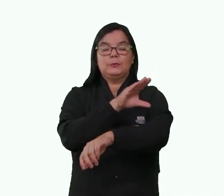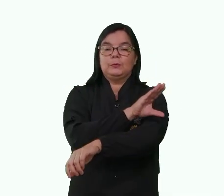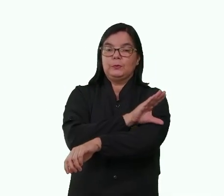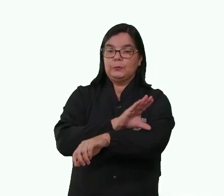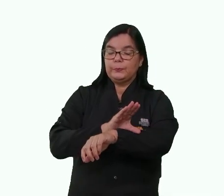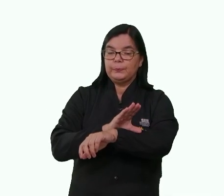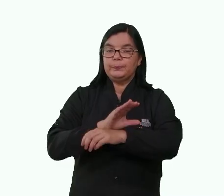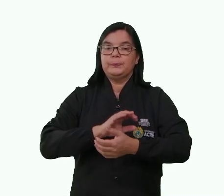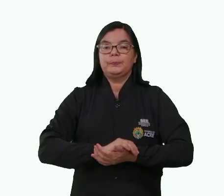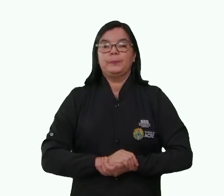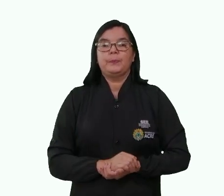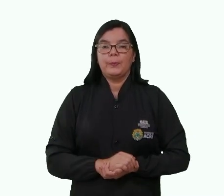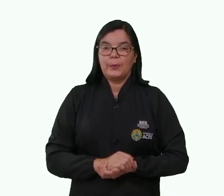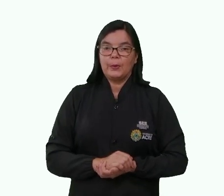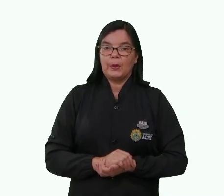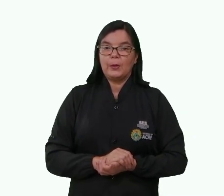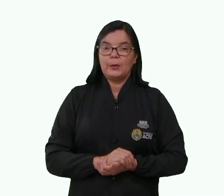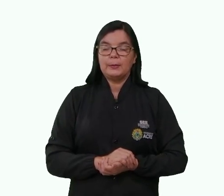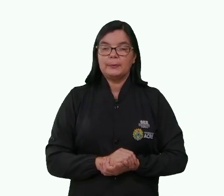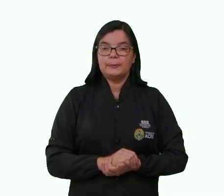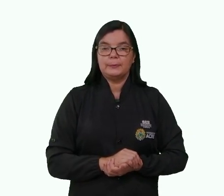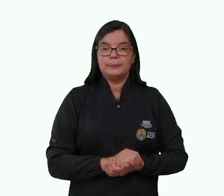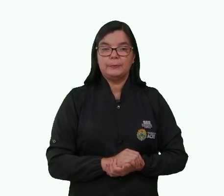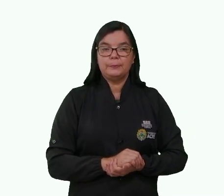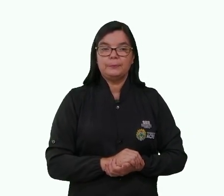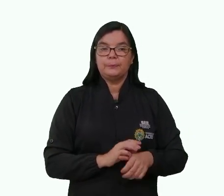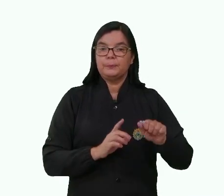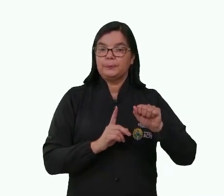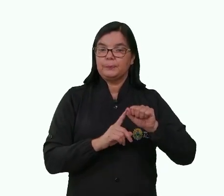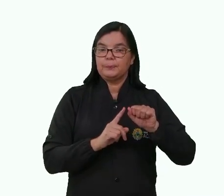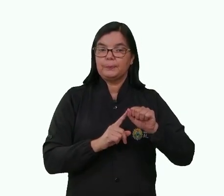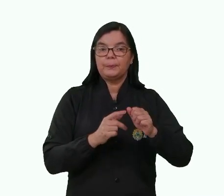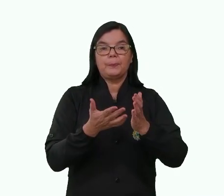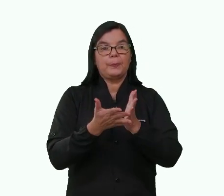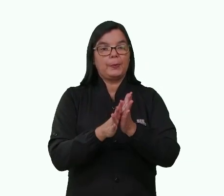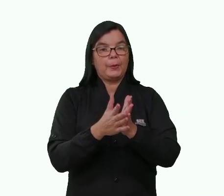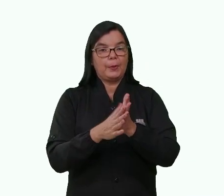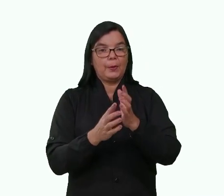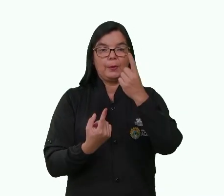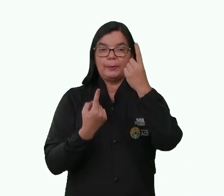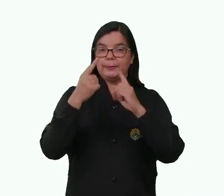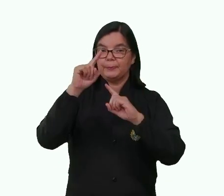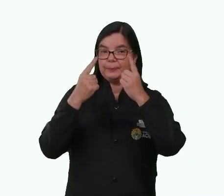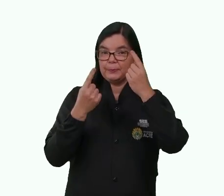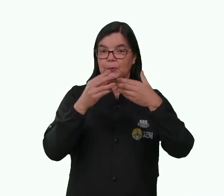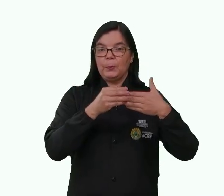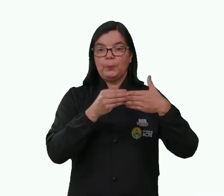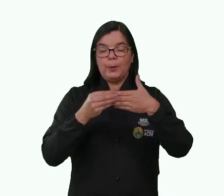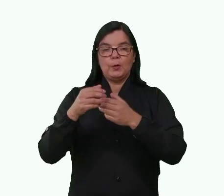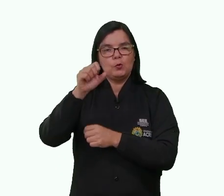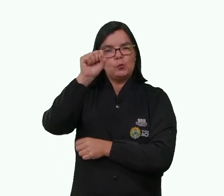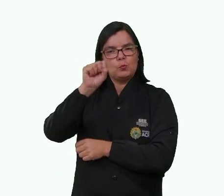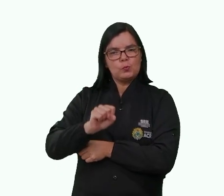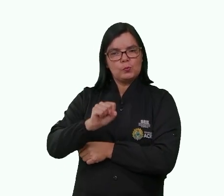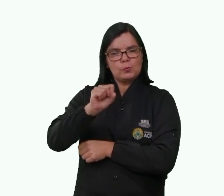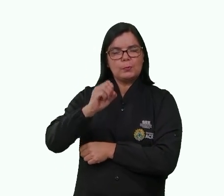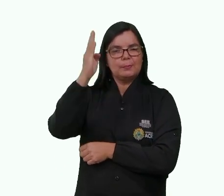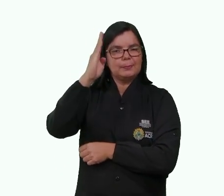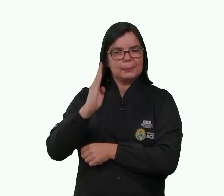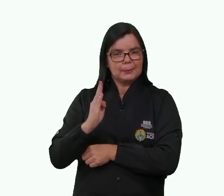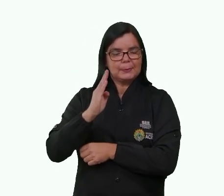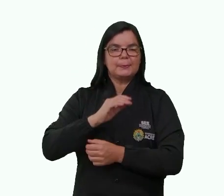expressam essa diversidade cultural estão: letra A, o samba e o carnaval, trazidos do